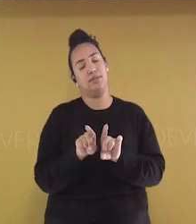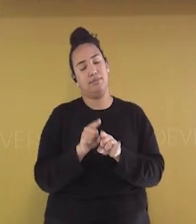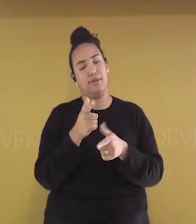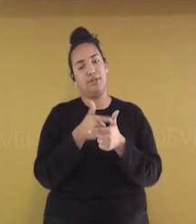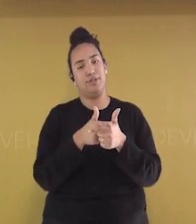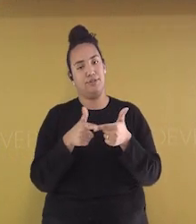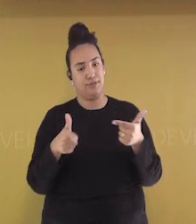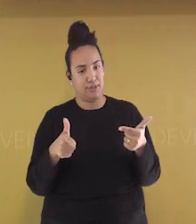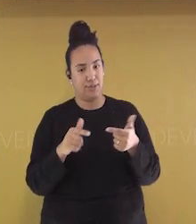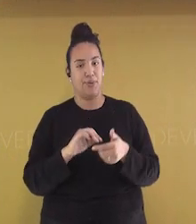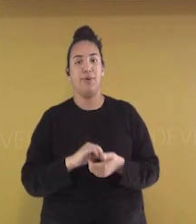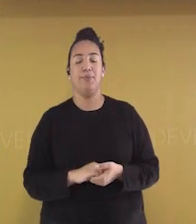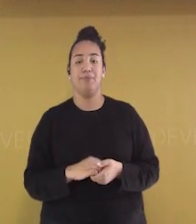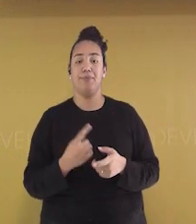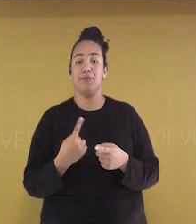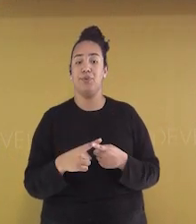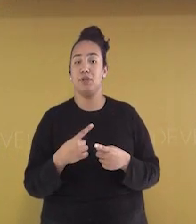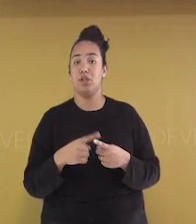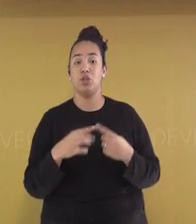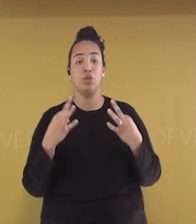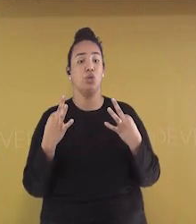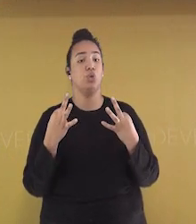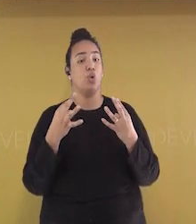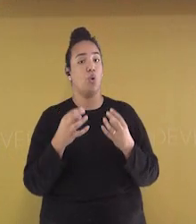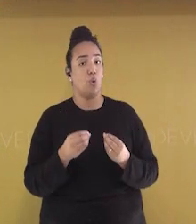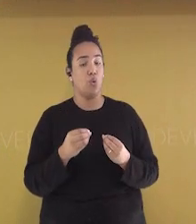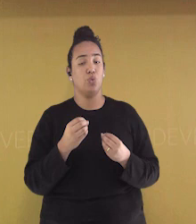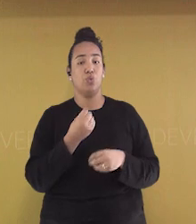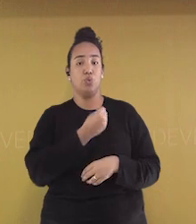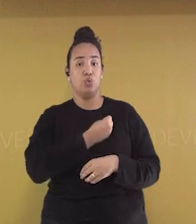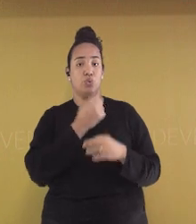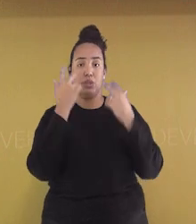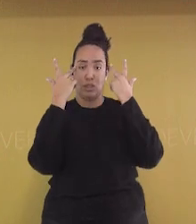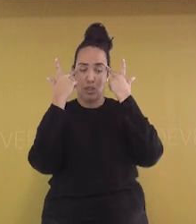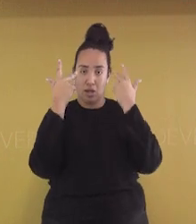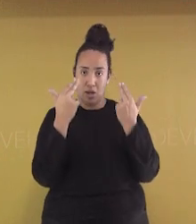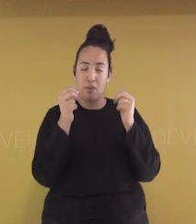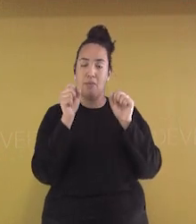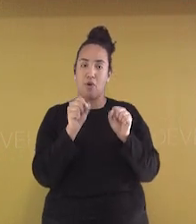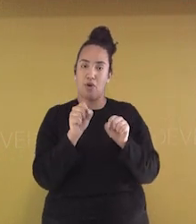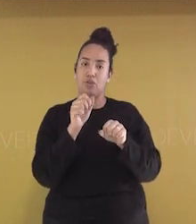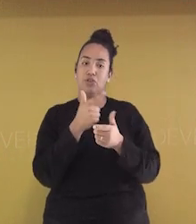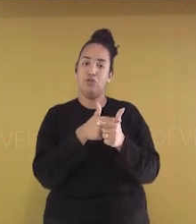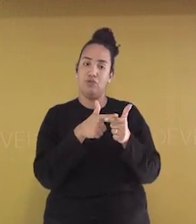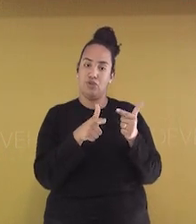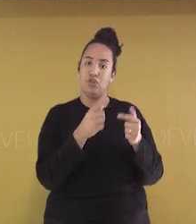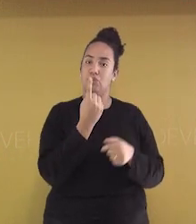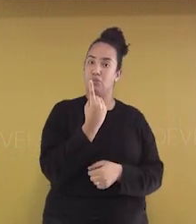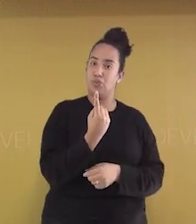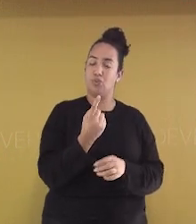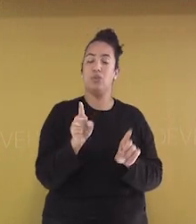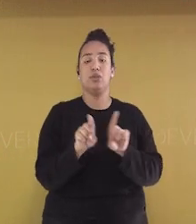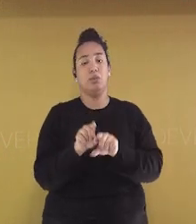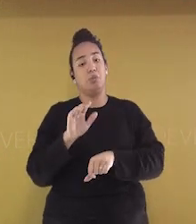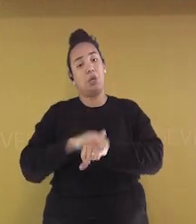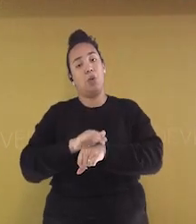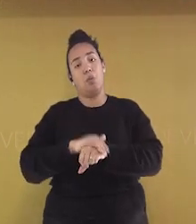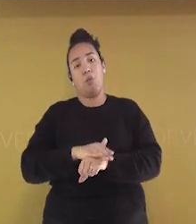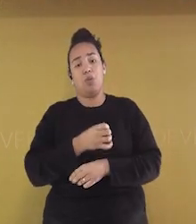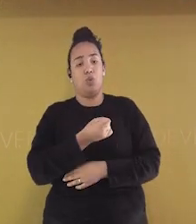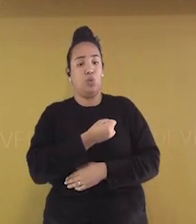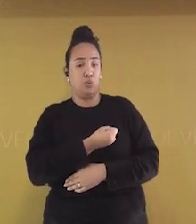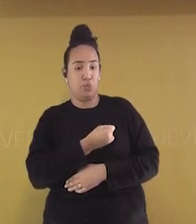divisores do 6, pois todos os números naturais são divisíveis por 1 e por ele mesmo. Portanto,